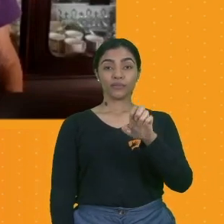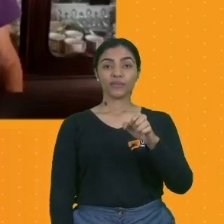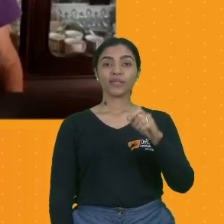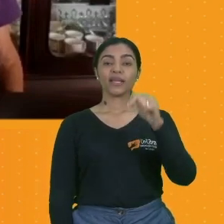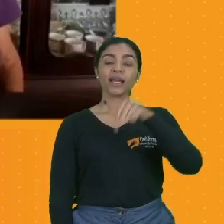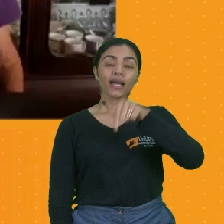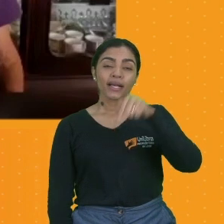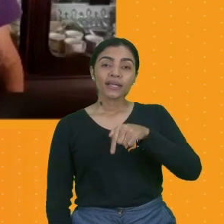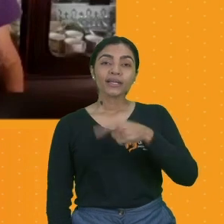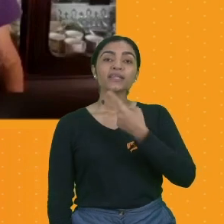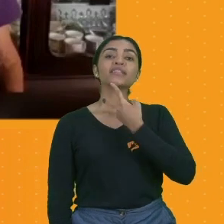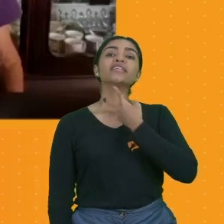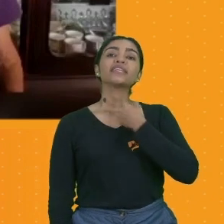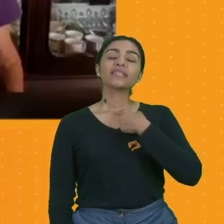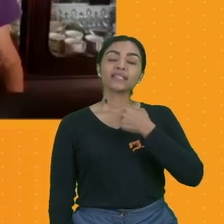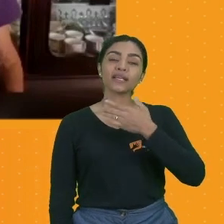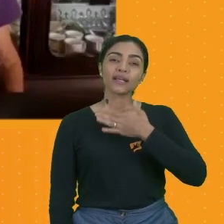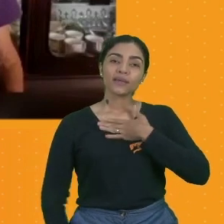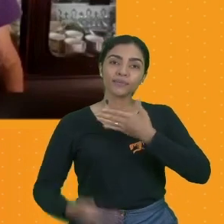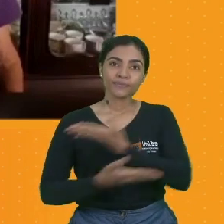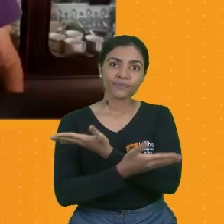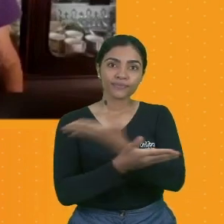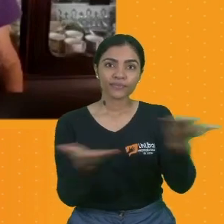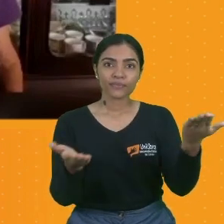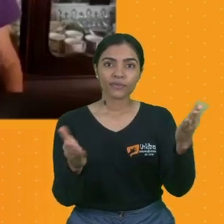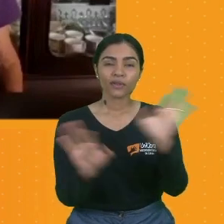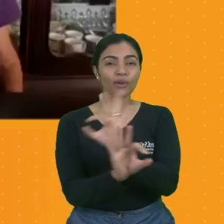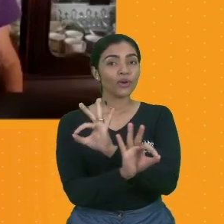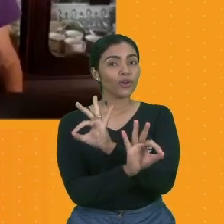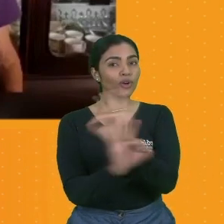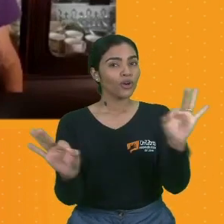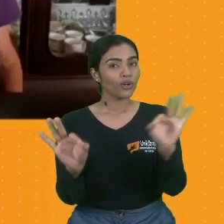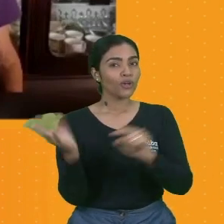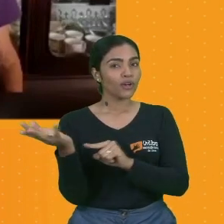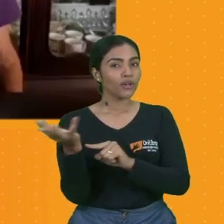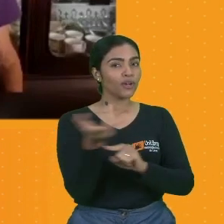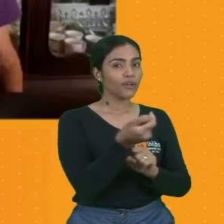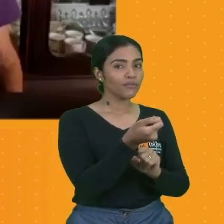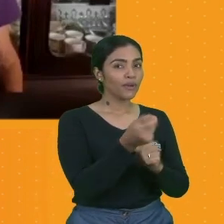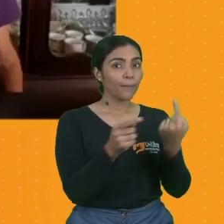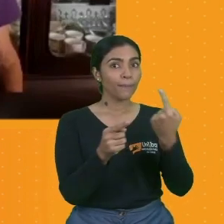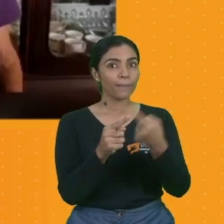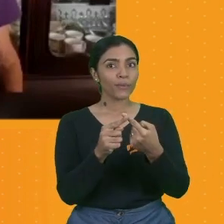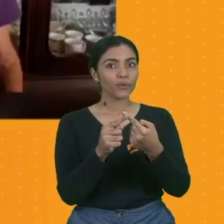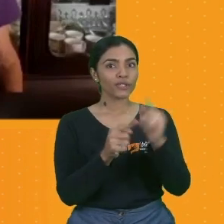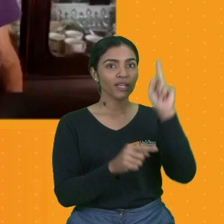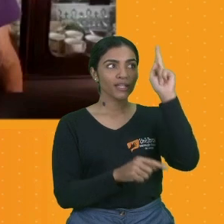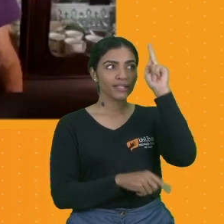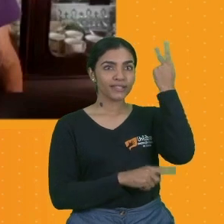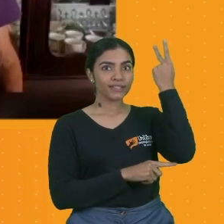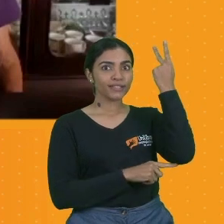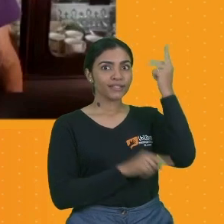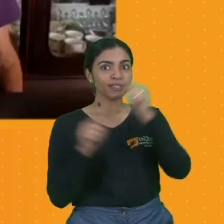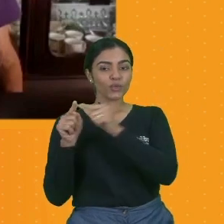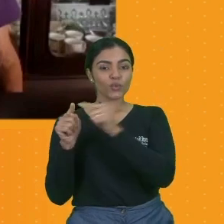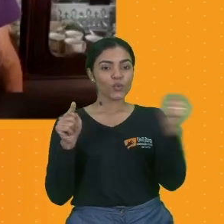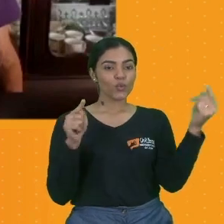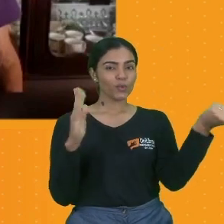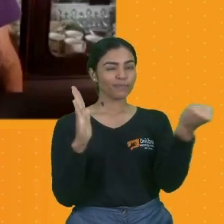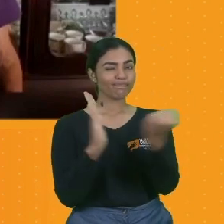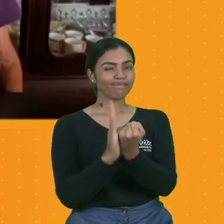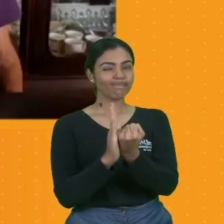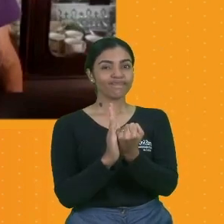já desejo que a gente tenha um ótimo evento porque esse é o evento histórico nos seus 20 anos